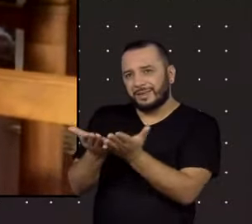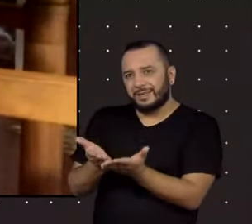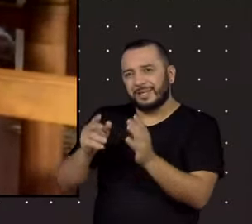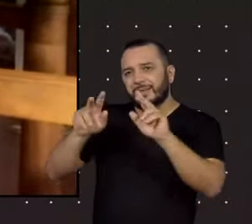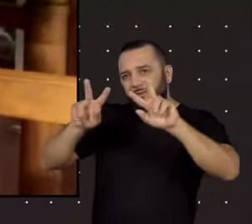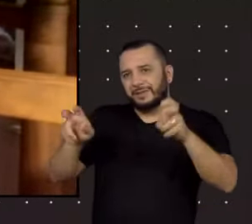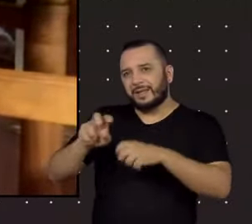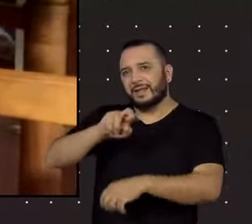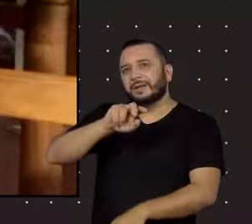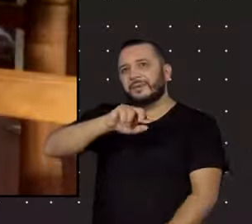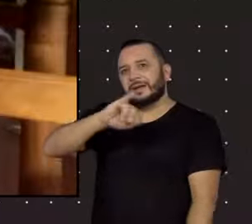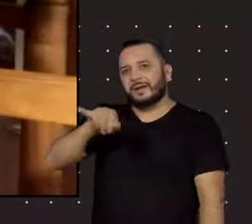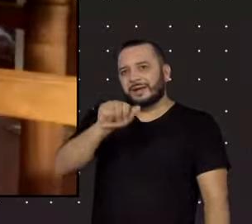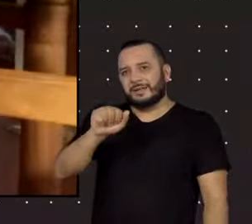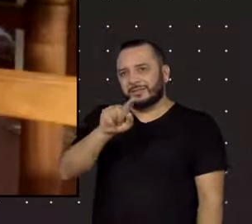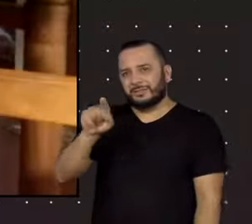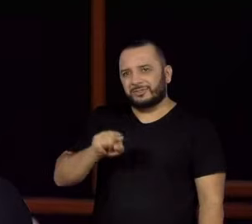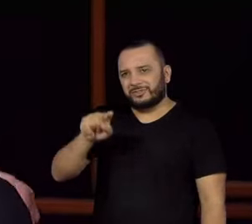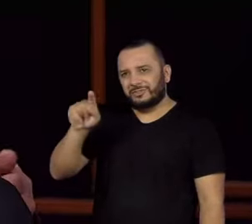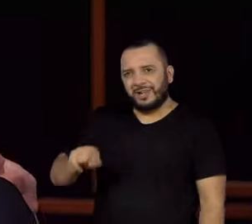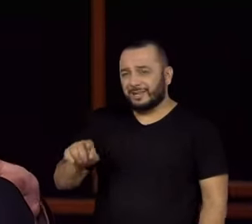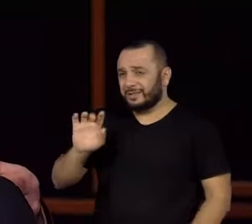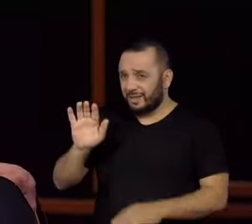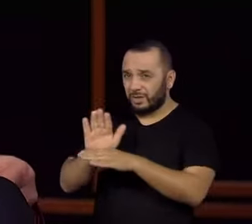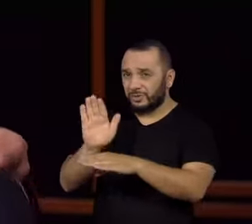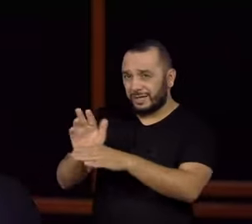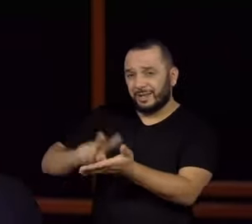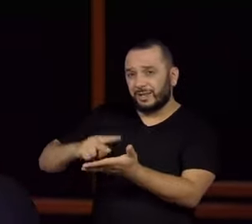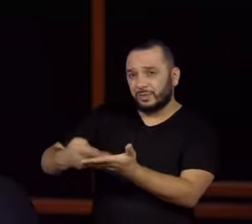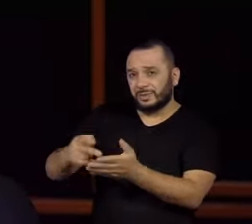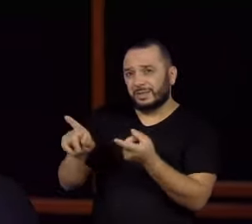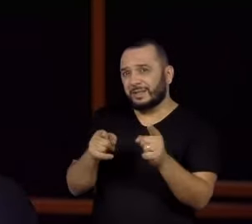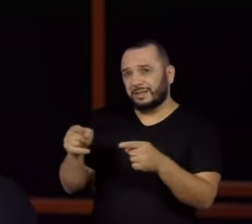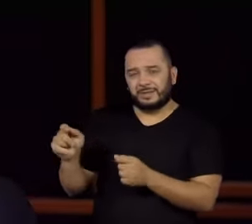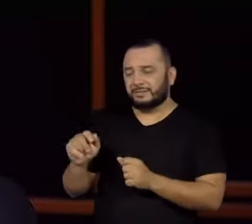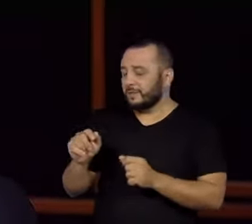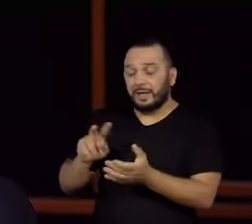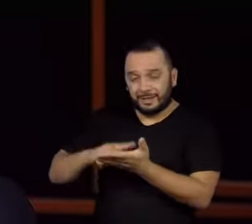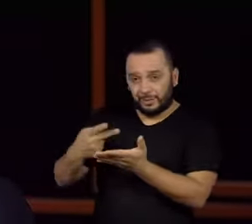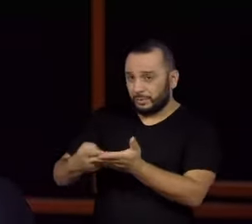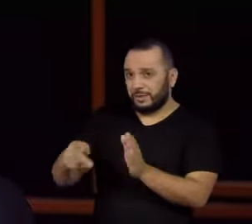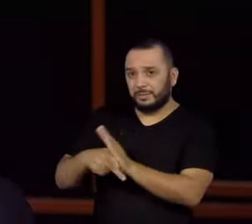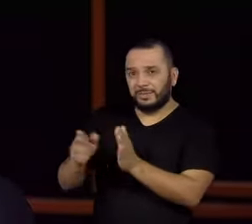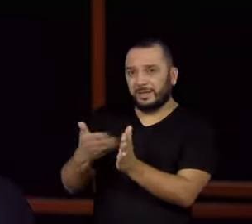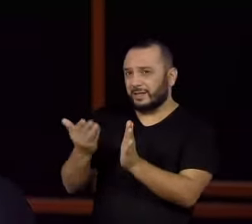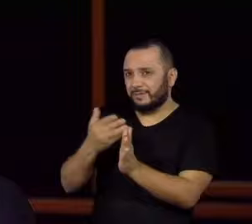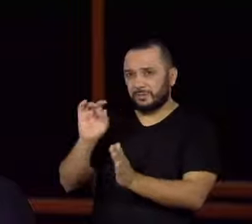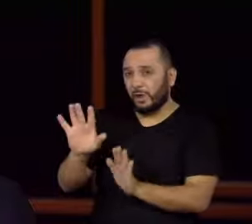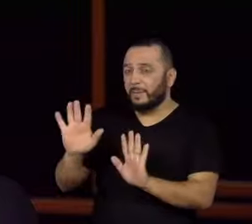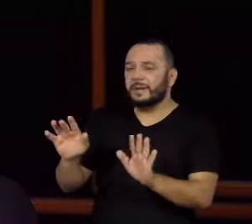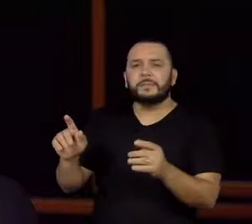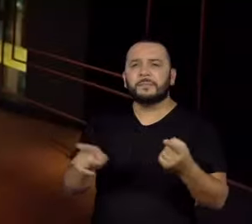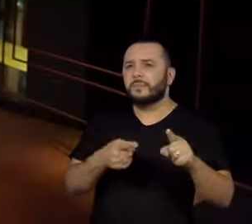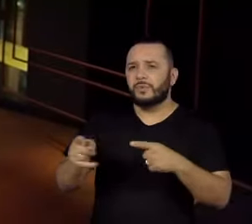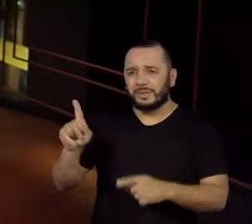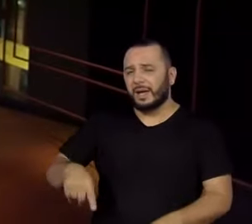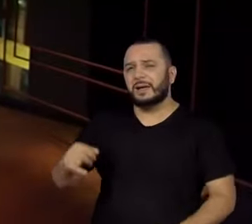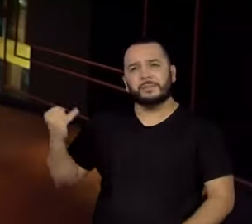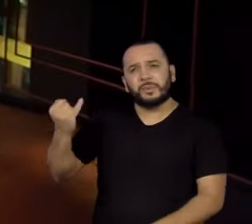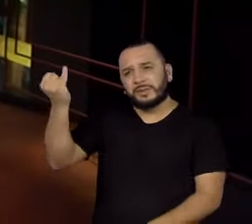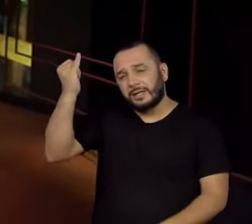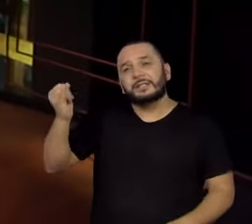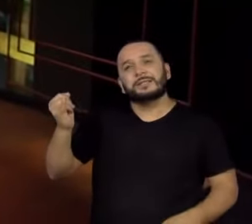assuntos de música popular, né? Mas a música popular brasileira, eu sempre me interessei por ela como um elemento cultural da maior importância para a alma